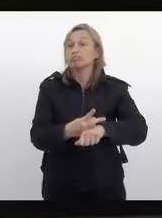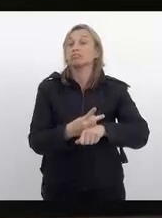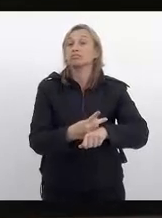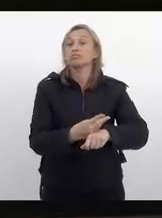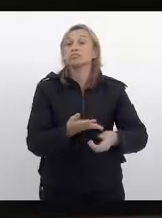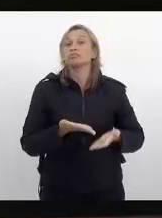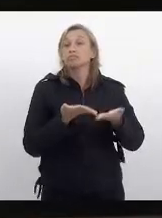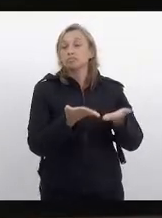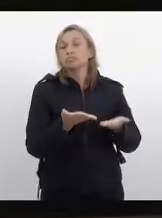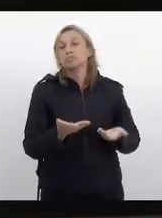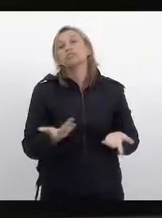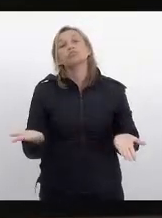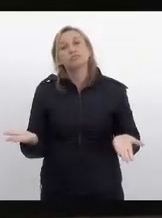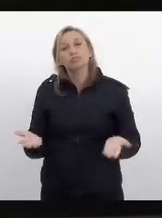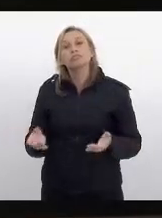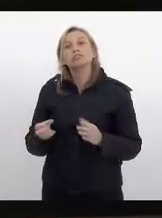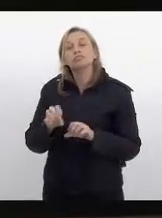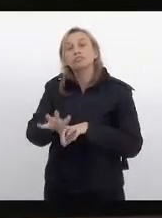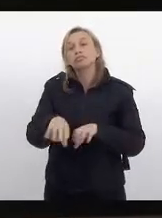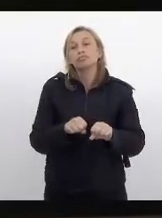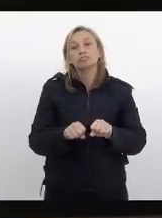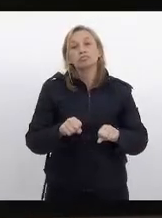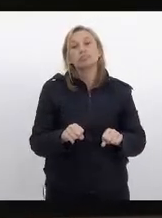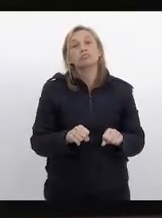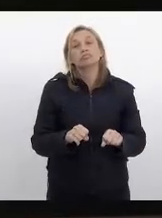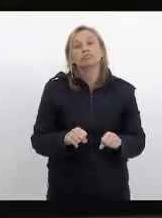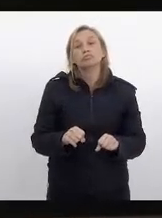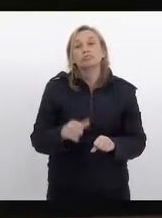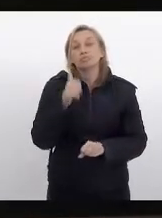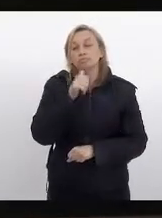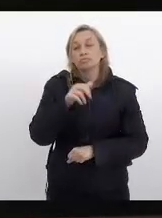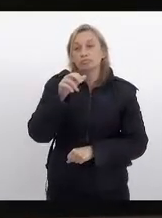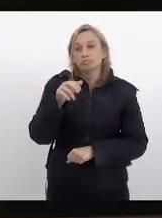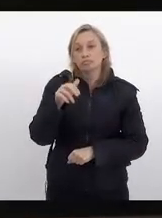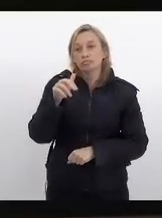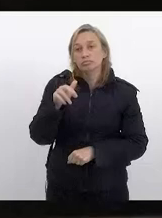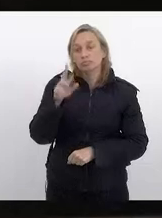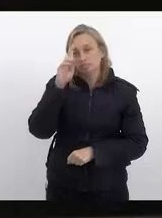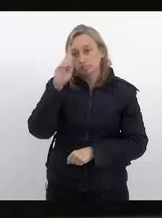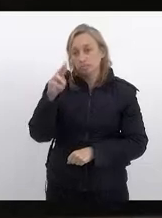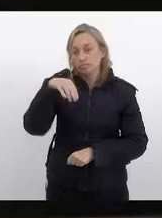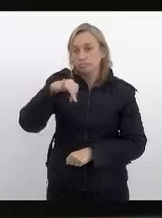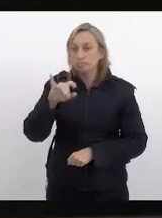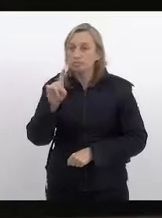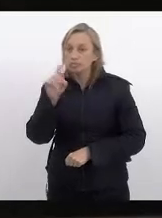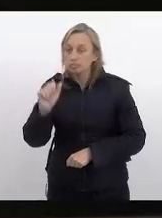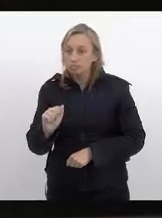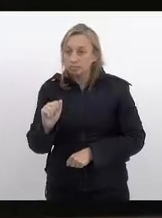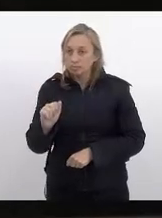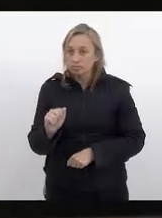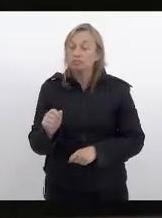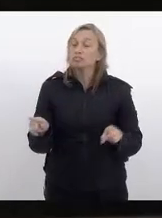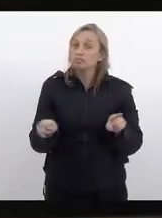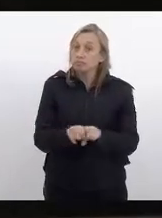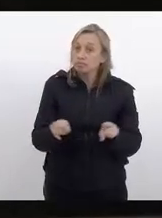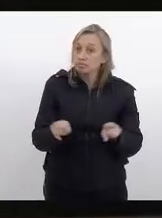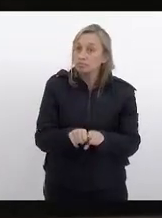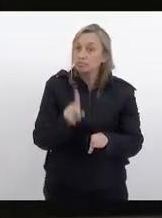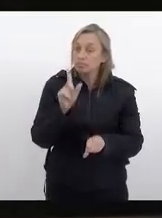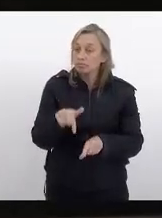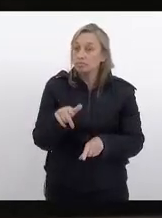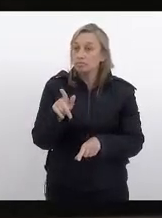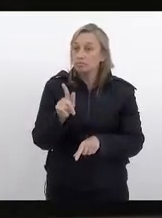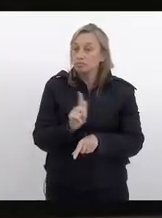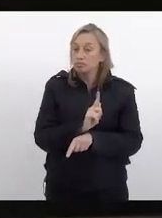oferecidos todos os diplomas a senhora Nilza Franco Portela que também é